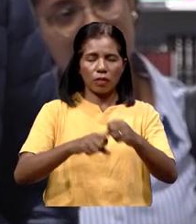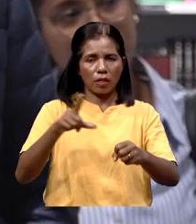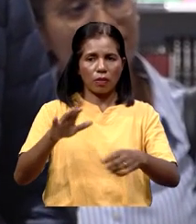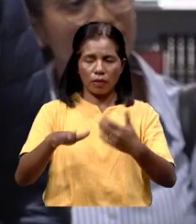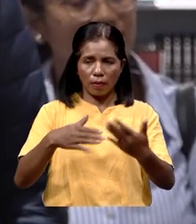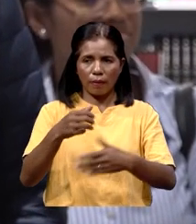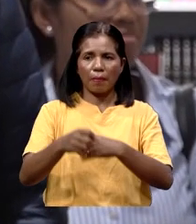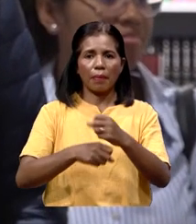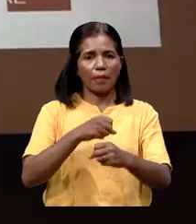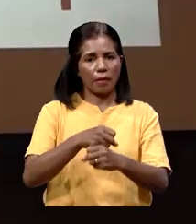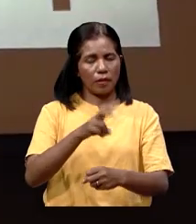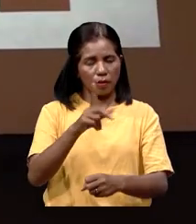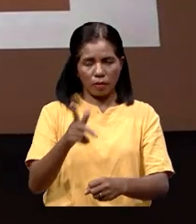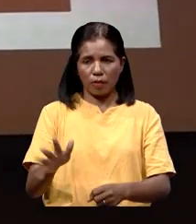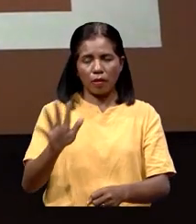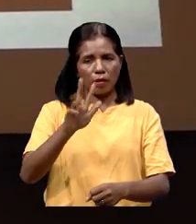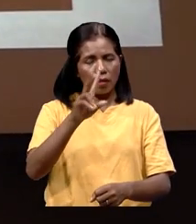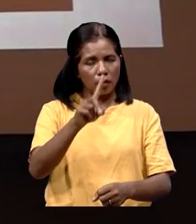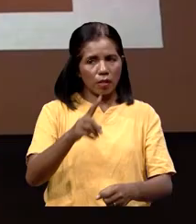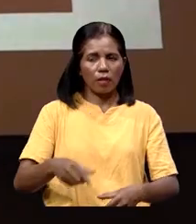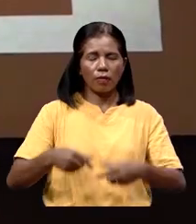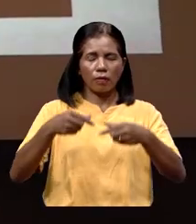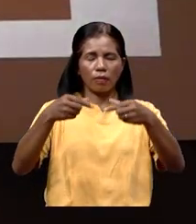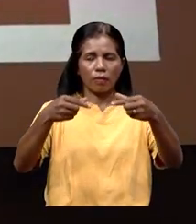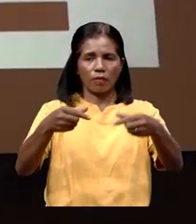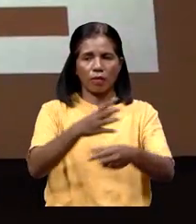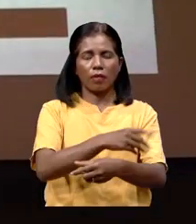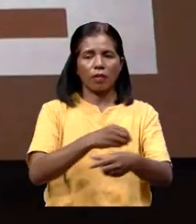né, tinan riroron recenhida mos, entrega ona Prêmio Guerra